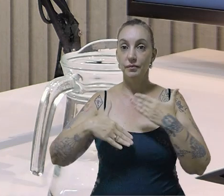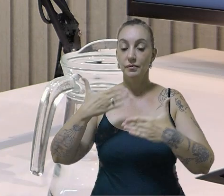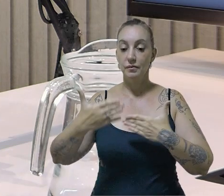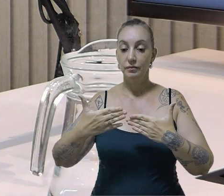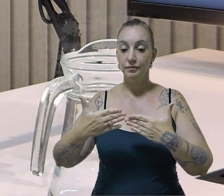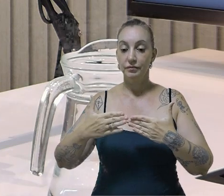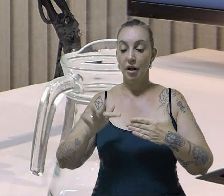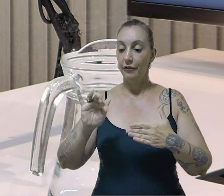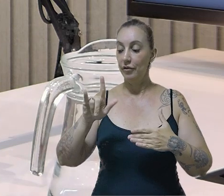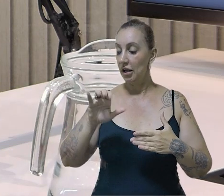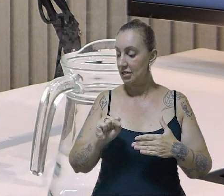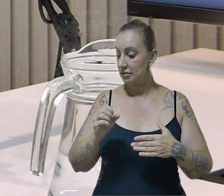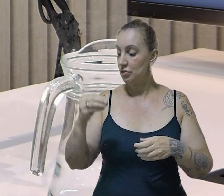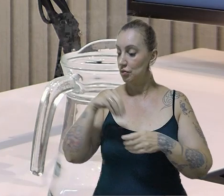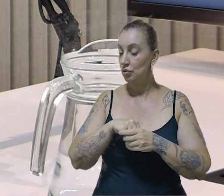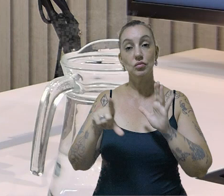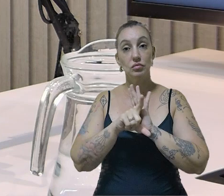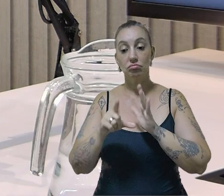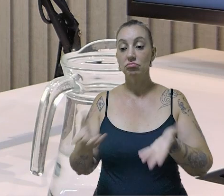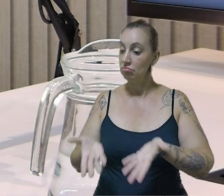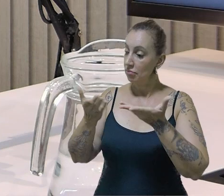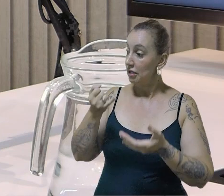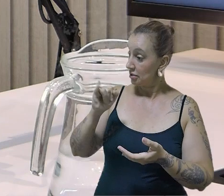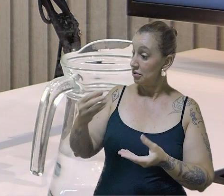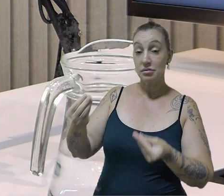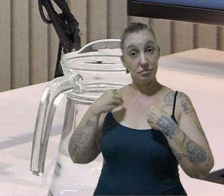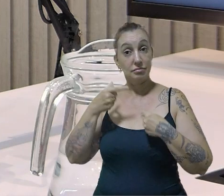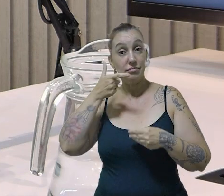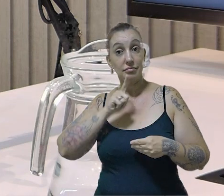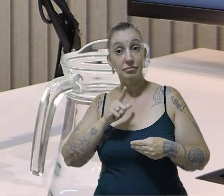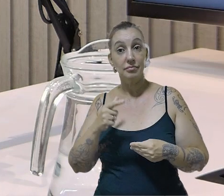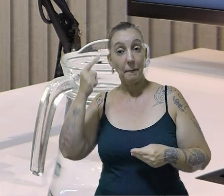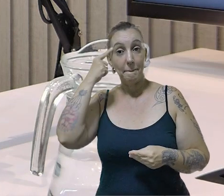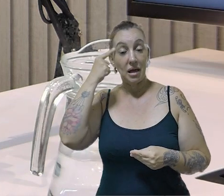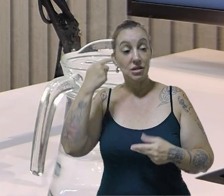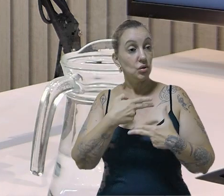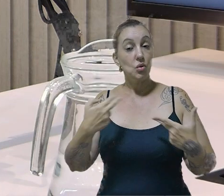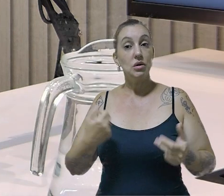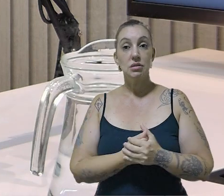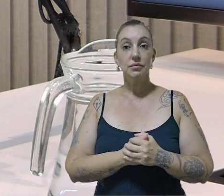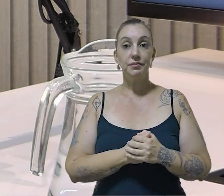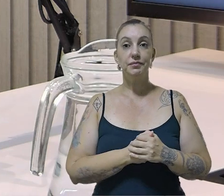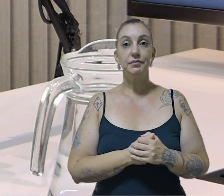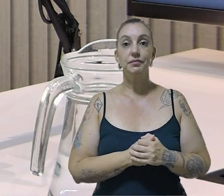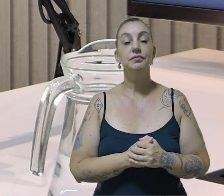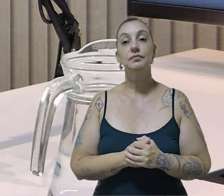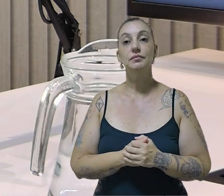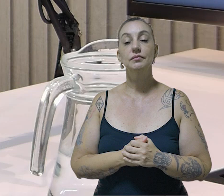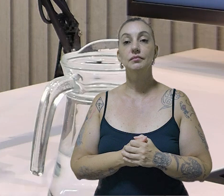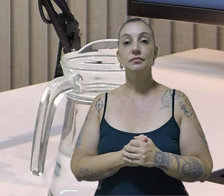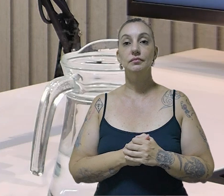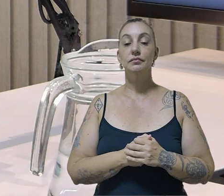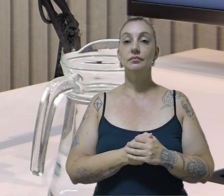veio a coisa do folias botar no fomento falei assim ah coloca aí que você a gente for contemplado eu penso numa coisa assim e